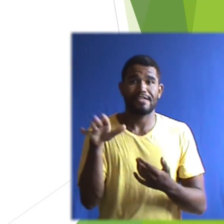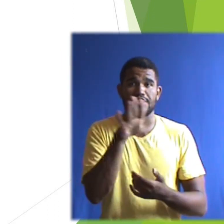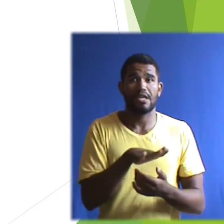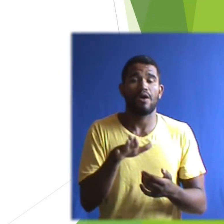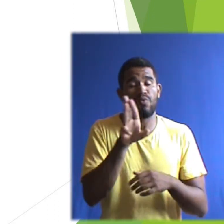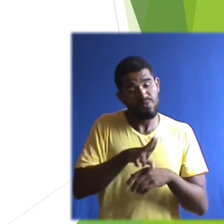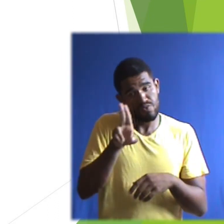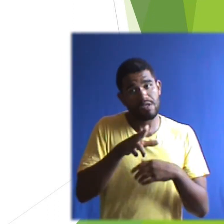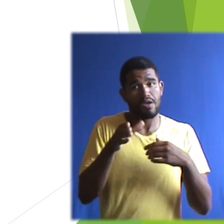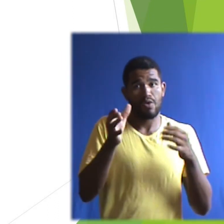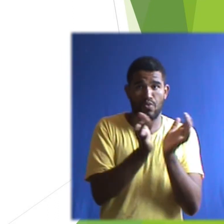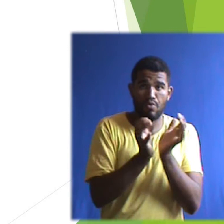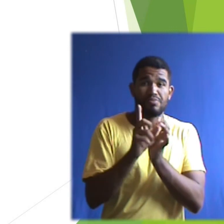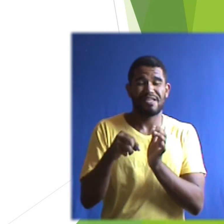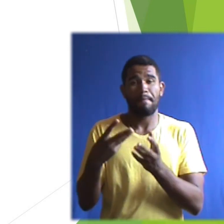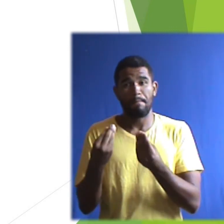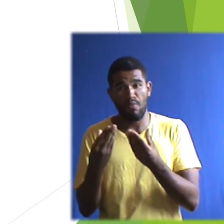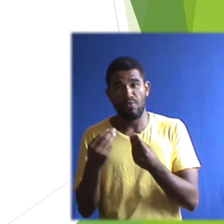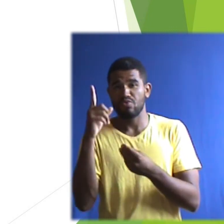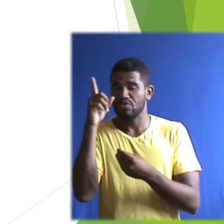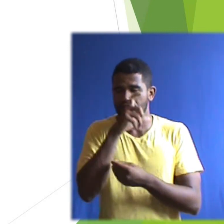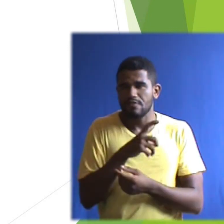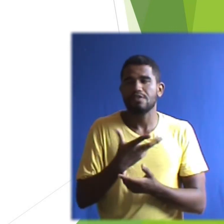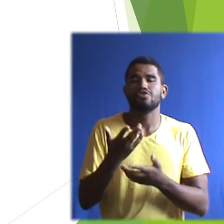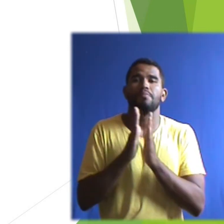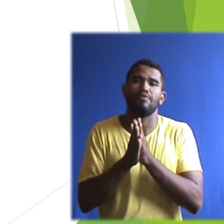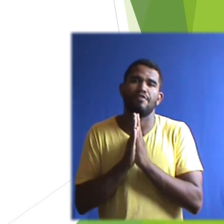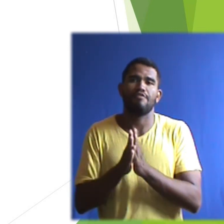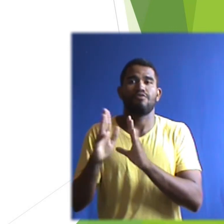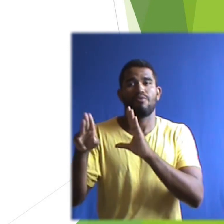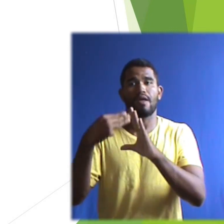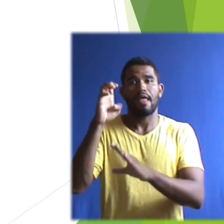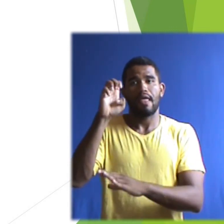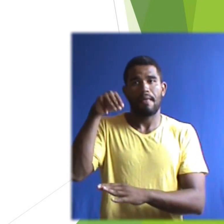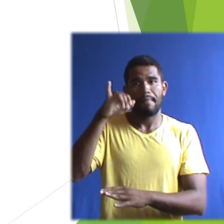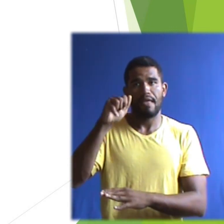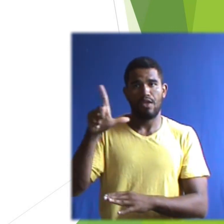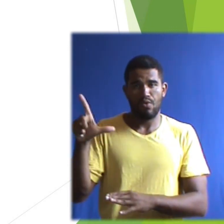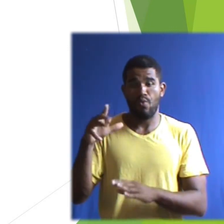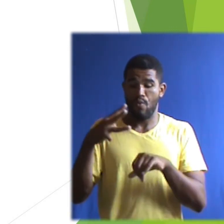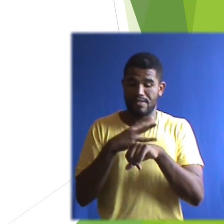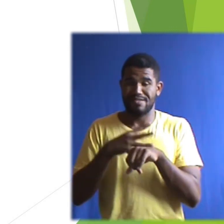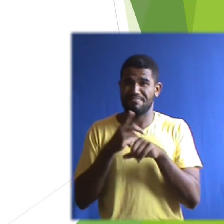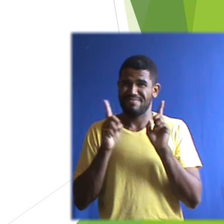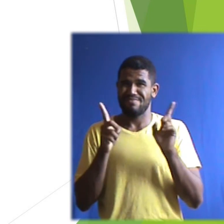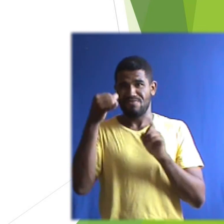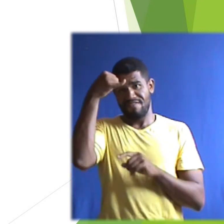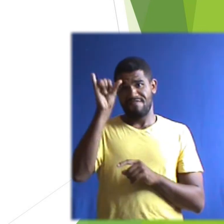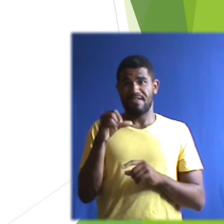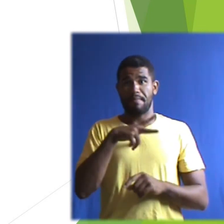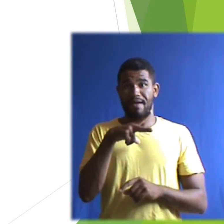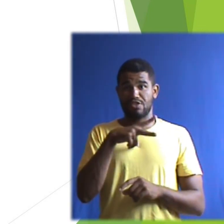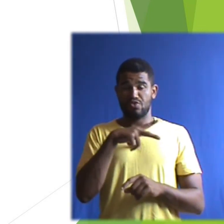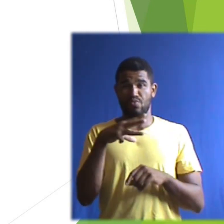turma, utilizar o grupo. Conversas no privado, elas podem ser esquecidas, podem ser perdidas, ainda mais que eu não tenho o número da maioria de